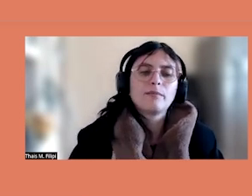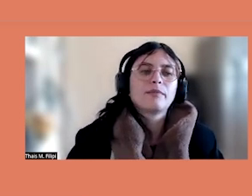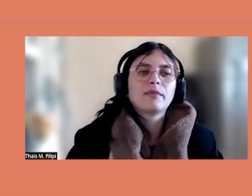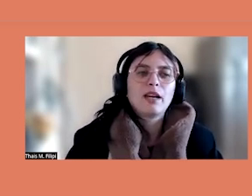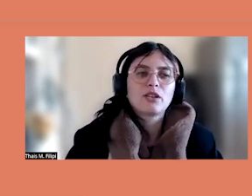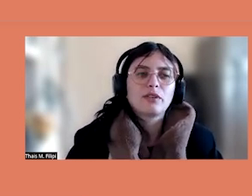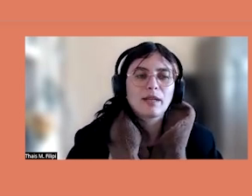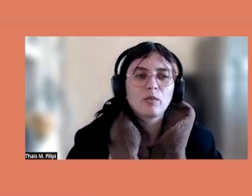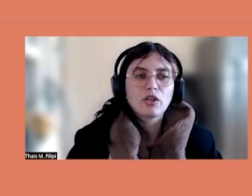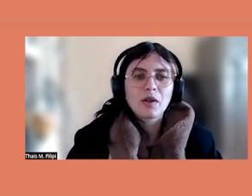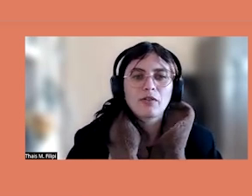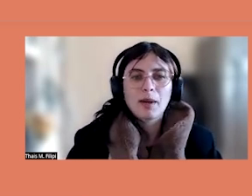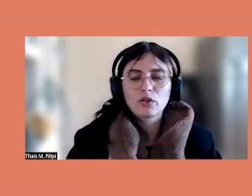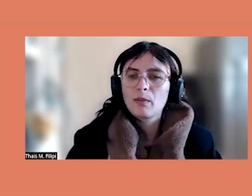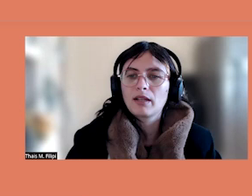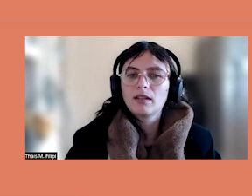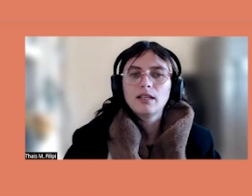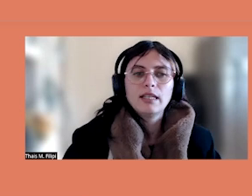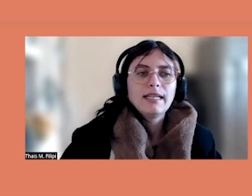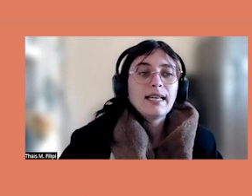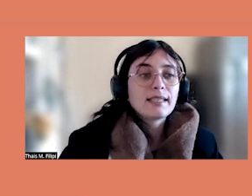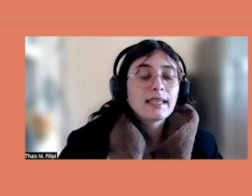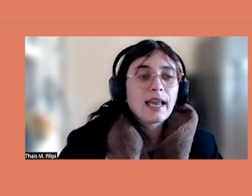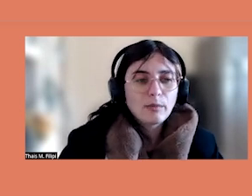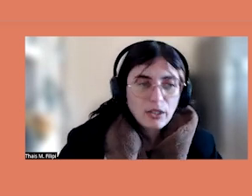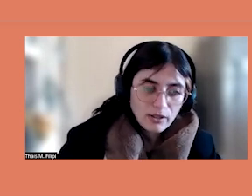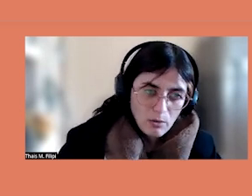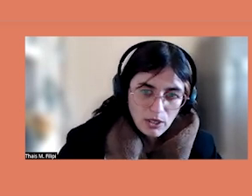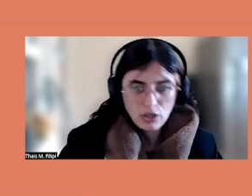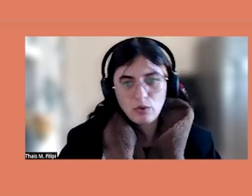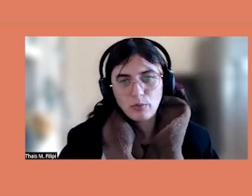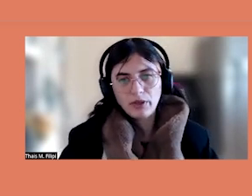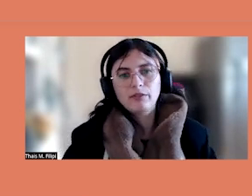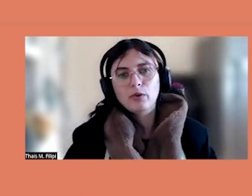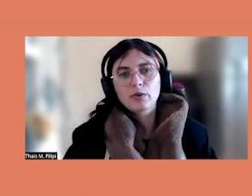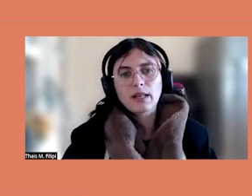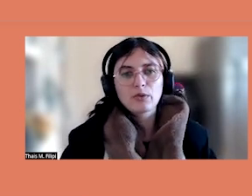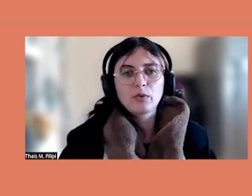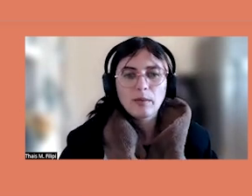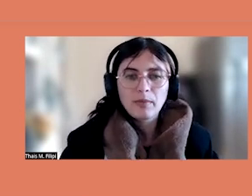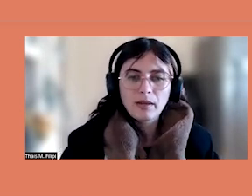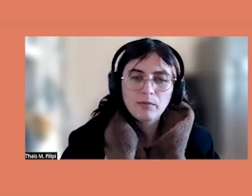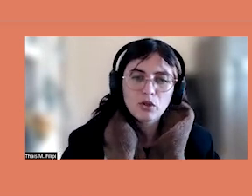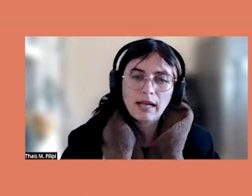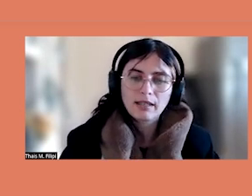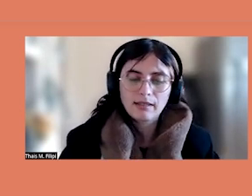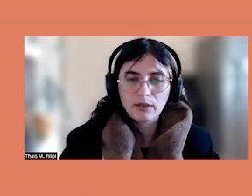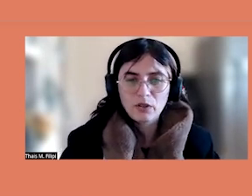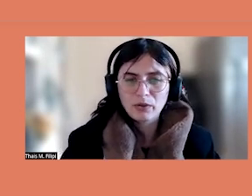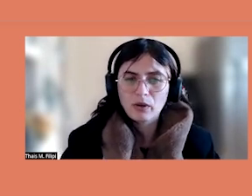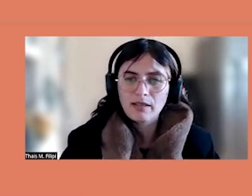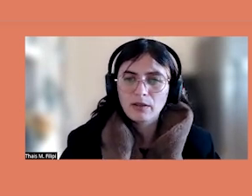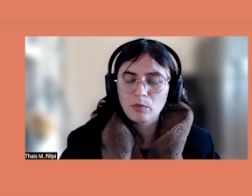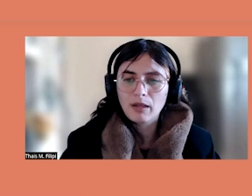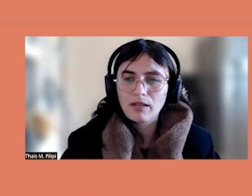Sheets, ele já fica mais bonitinho em formato de tabela. E esse daqui realmente tá bonitinho porque foram os dados do INPE já tratados